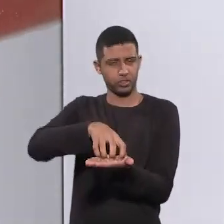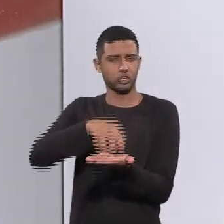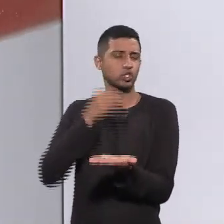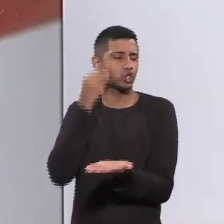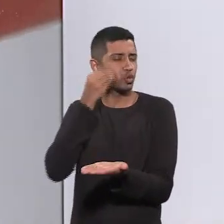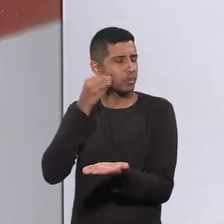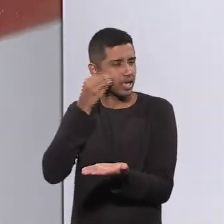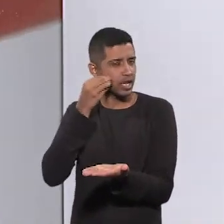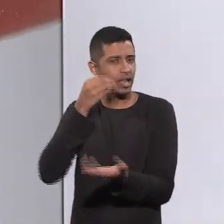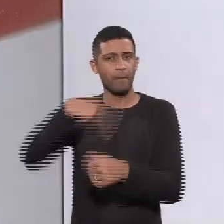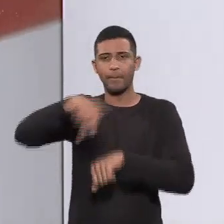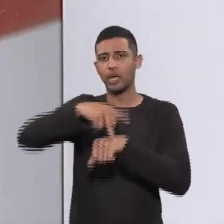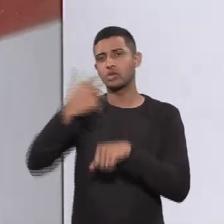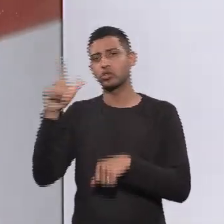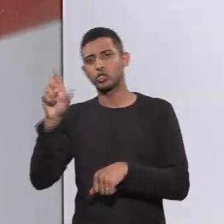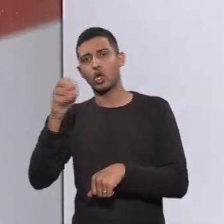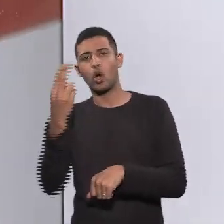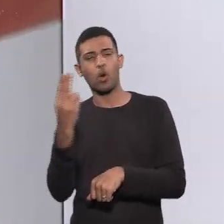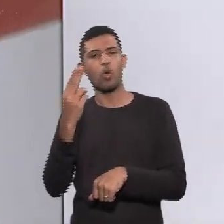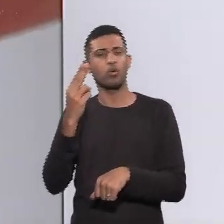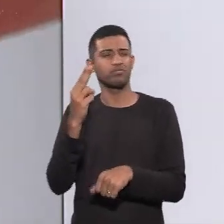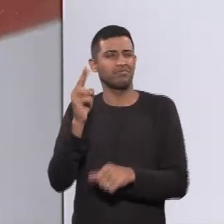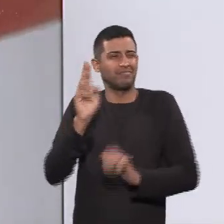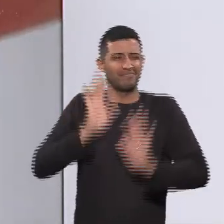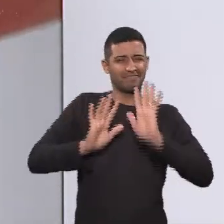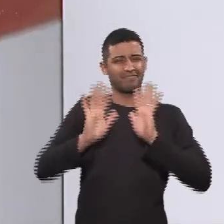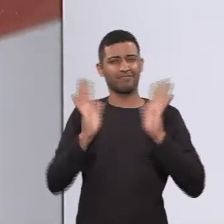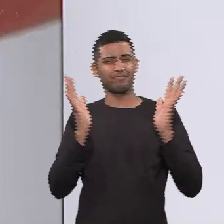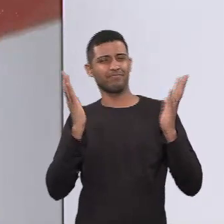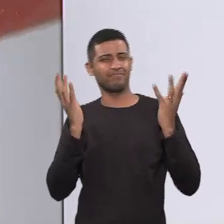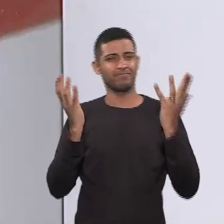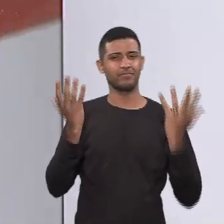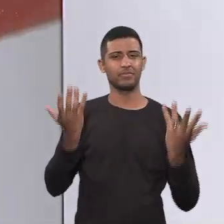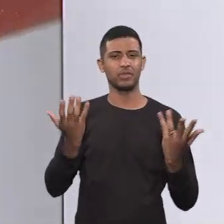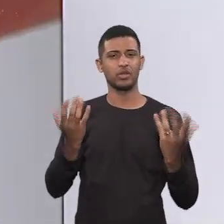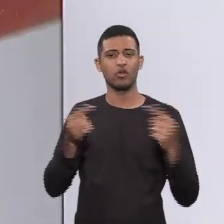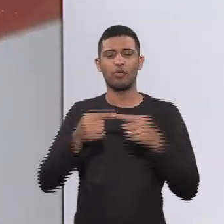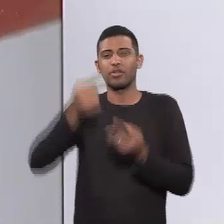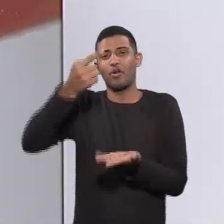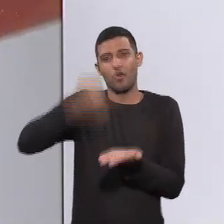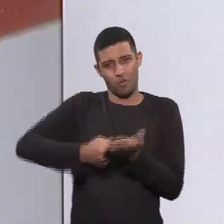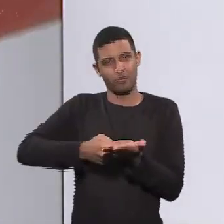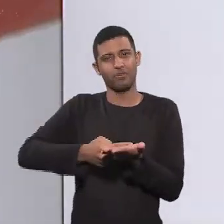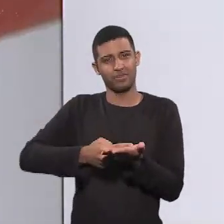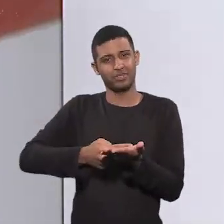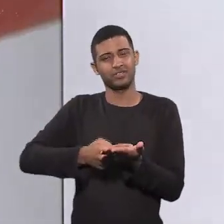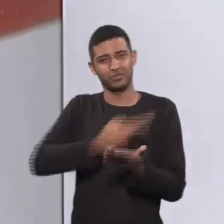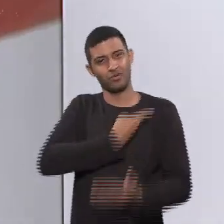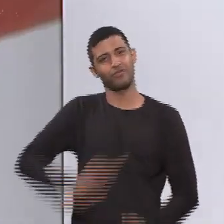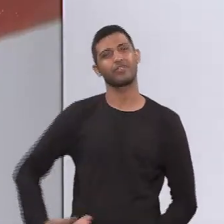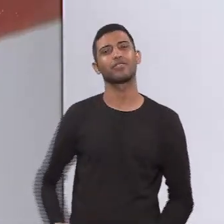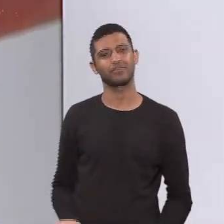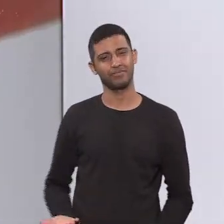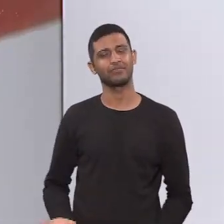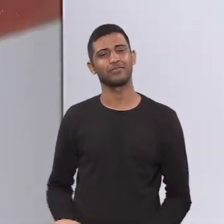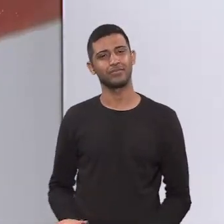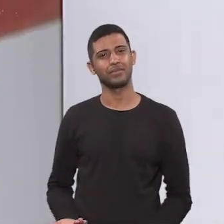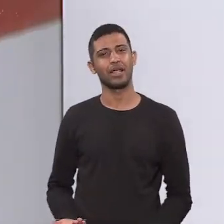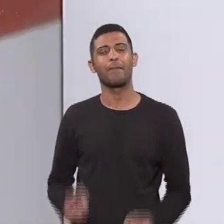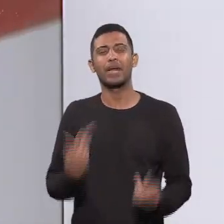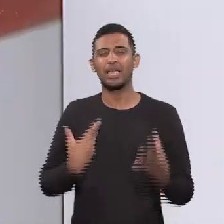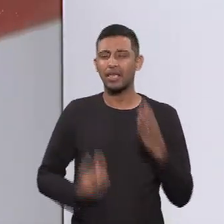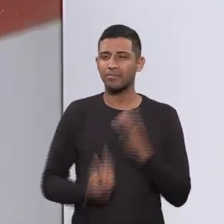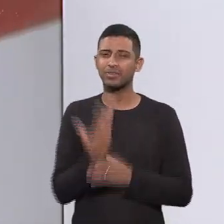experiências inclusivas internacionais exitosas é o compromisso do poder público na implementação de